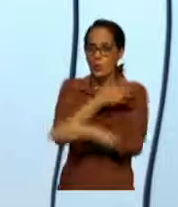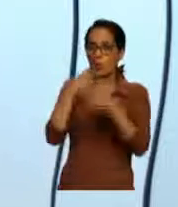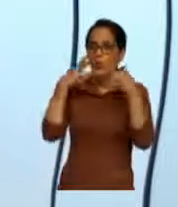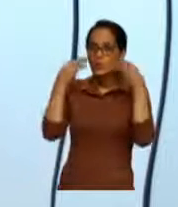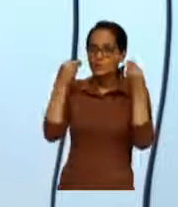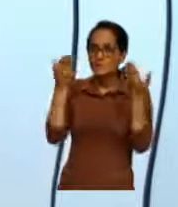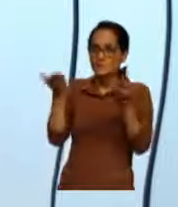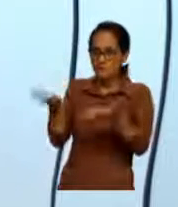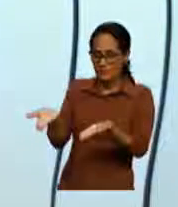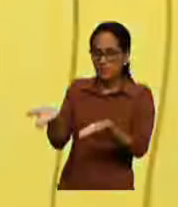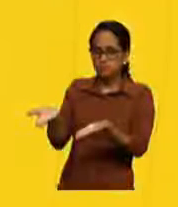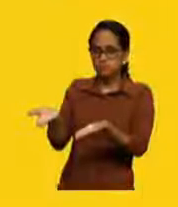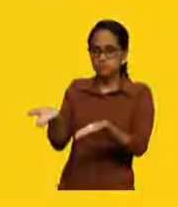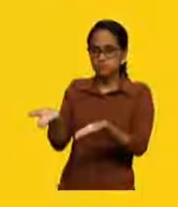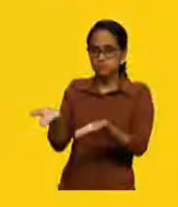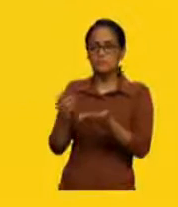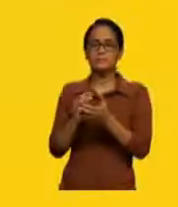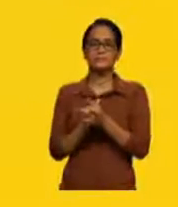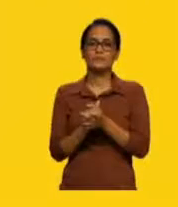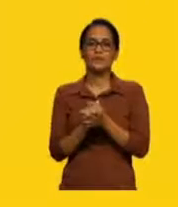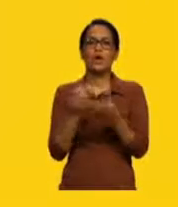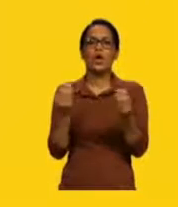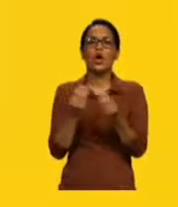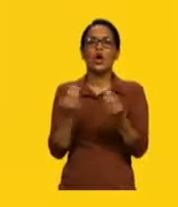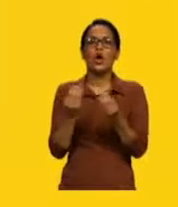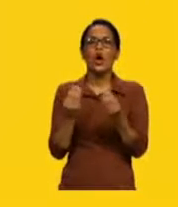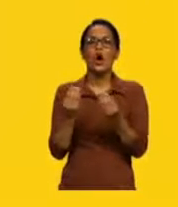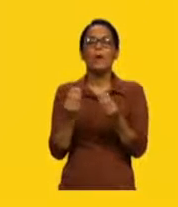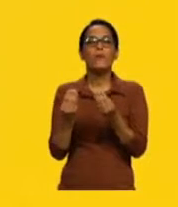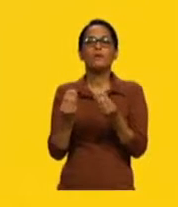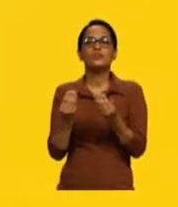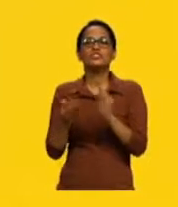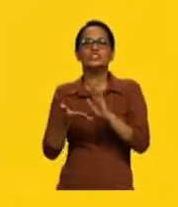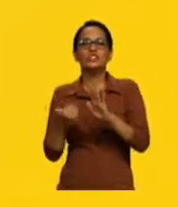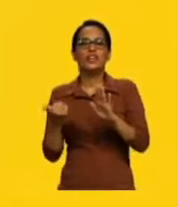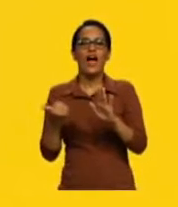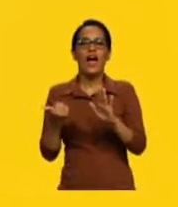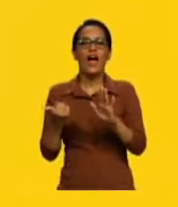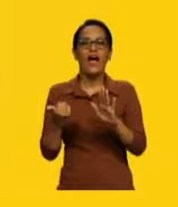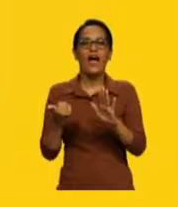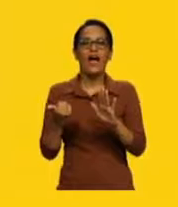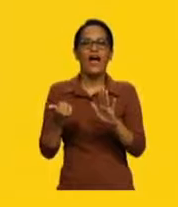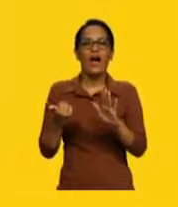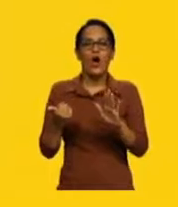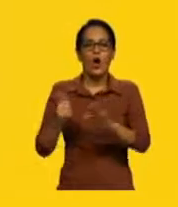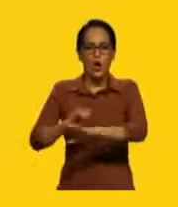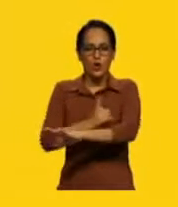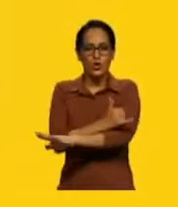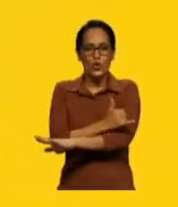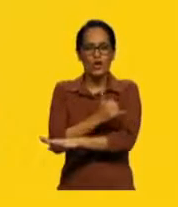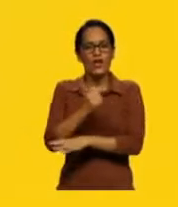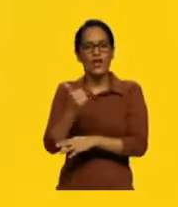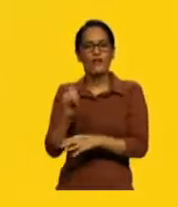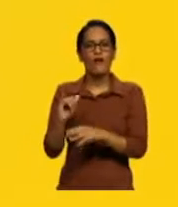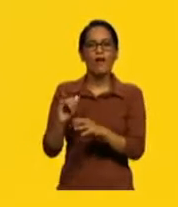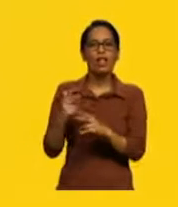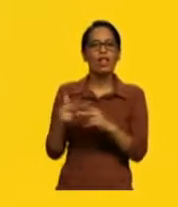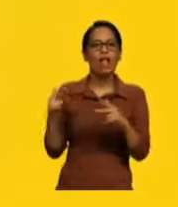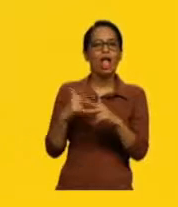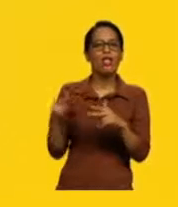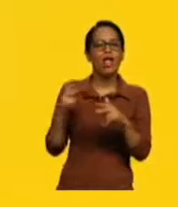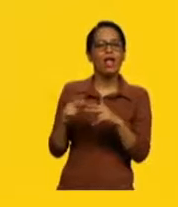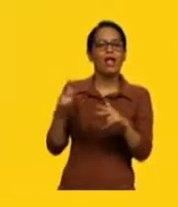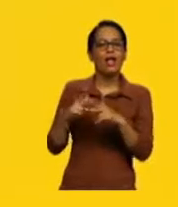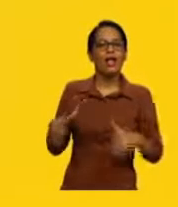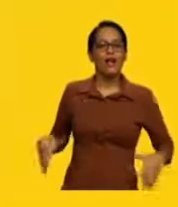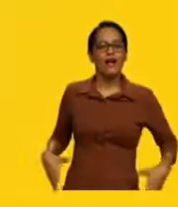eu não tenho como diminuir com essas banhas, o que eu faço? Vão amarrar ela, vão usar uma cinta, vão disfarçar. Só que eu